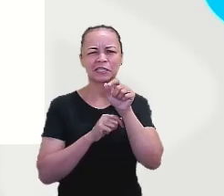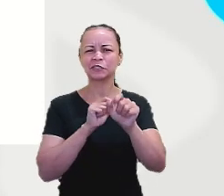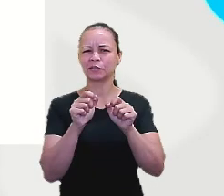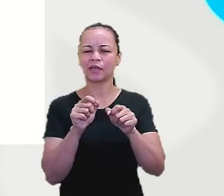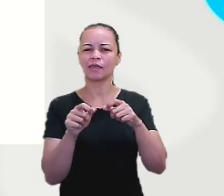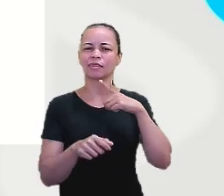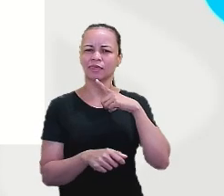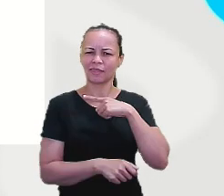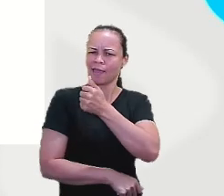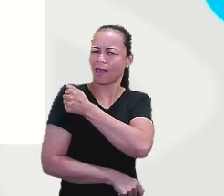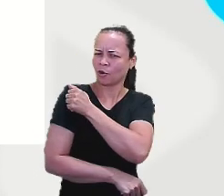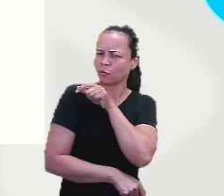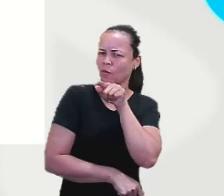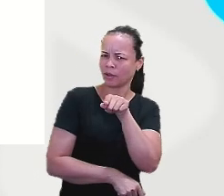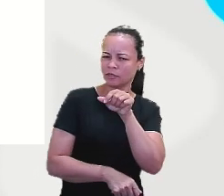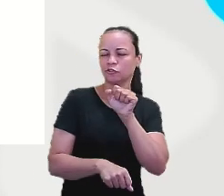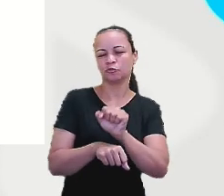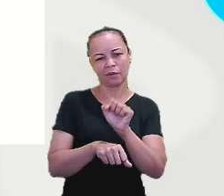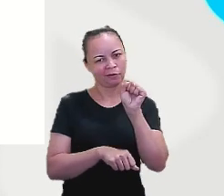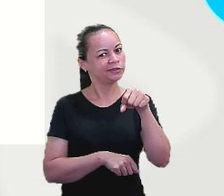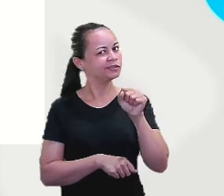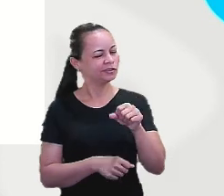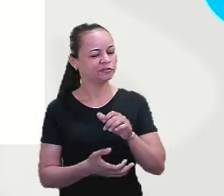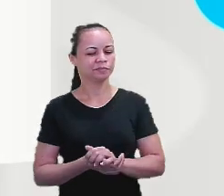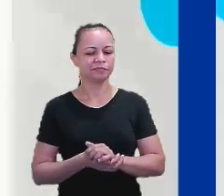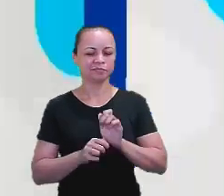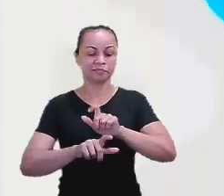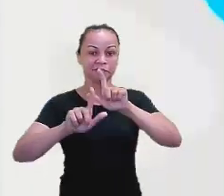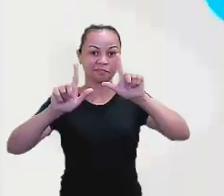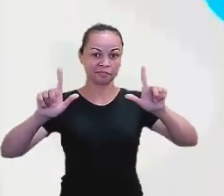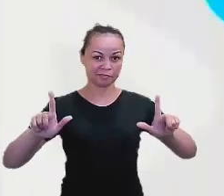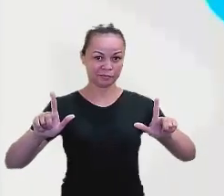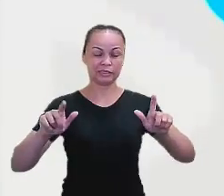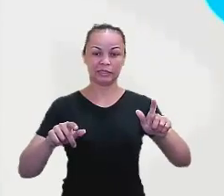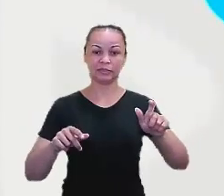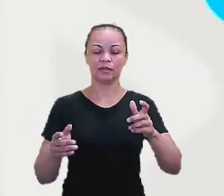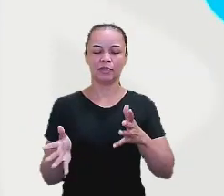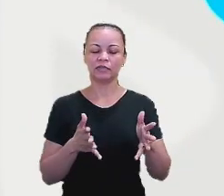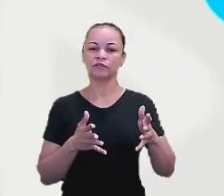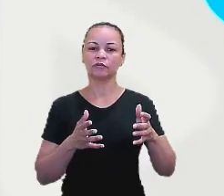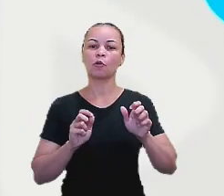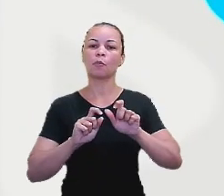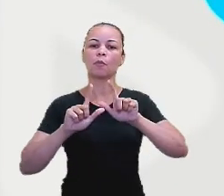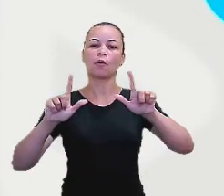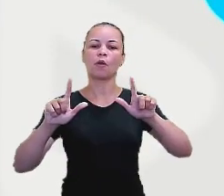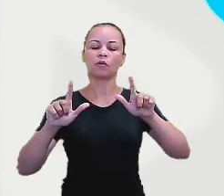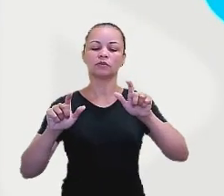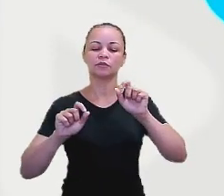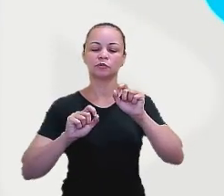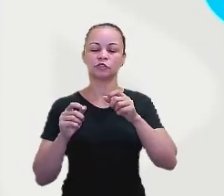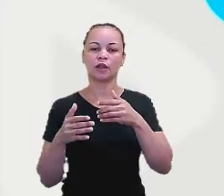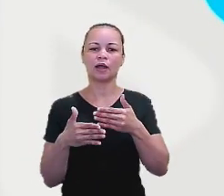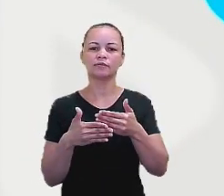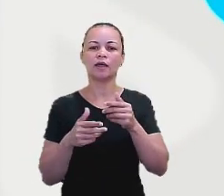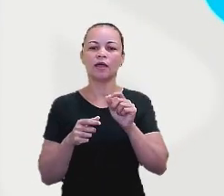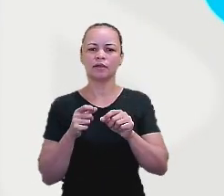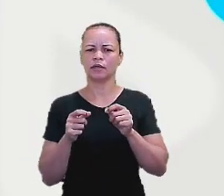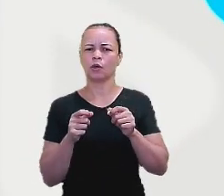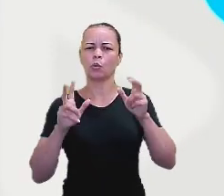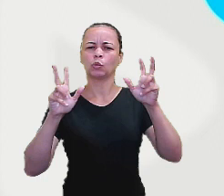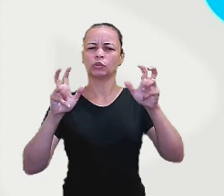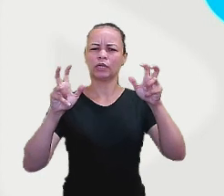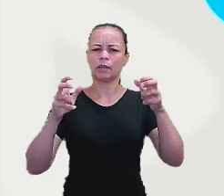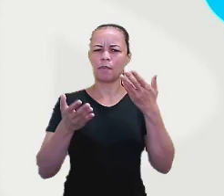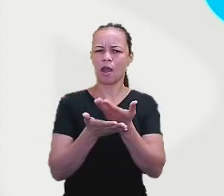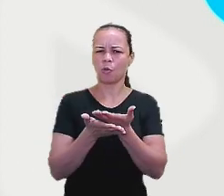aí, por favor, Adriano. Perfeito. Segura aí que eu vou para o nosso próximo slide. Qual é o tema da nossa aula de hoje? Então, guarda no